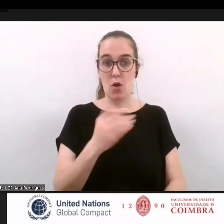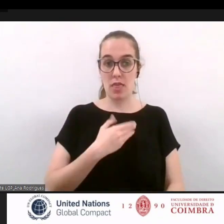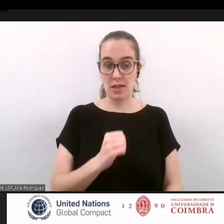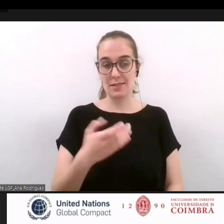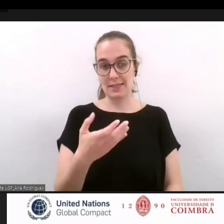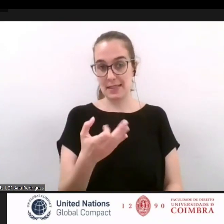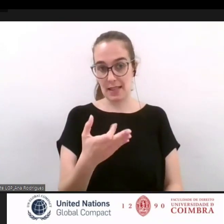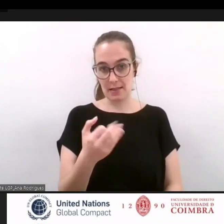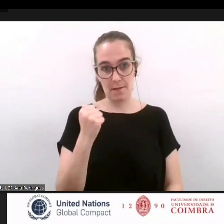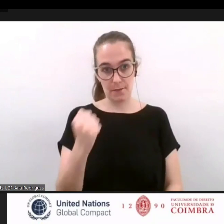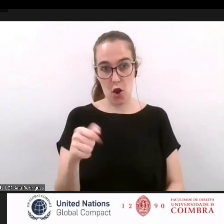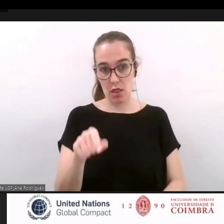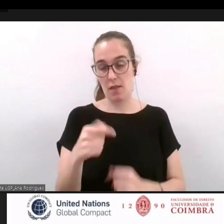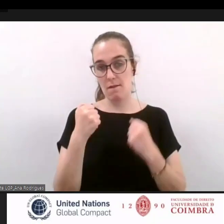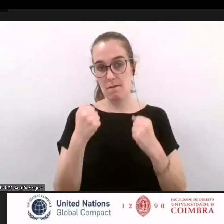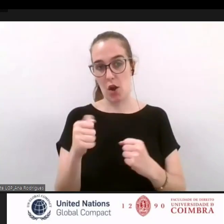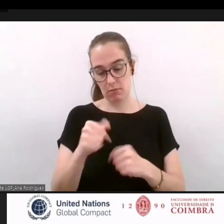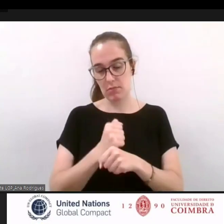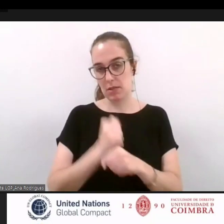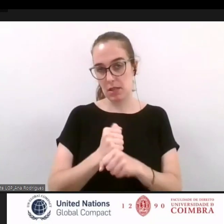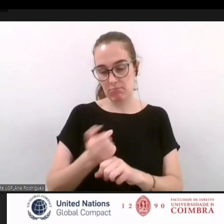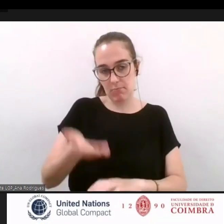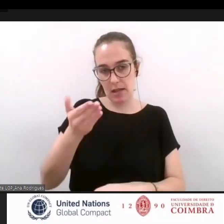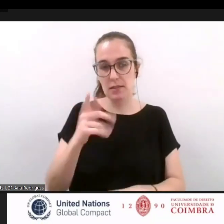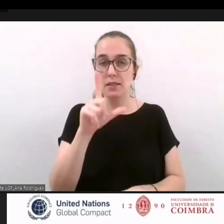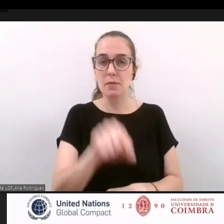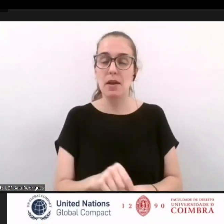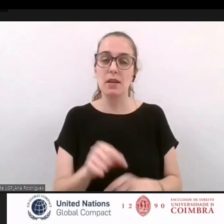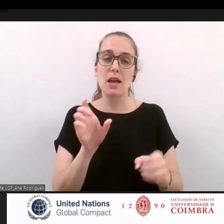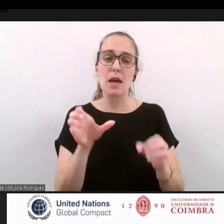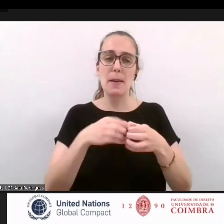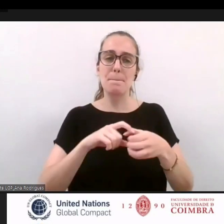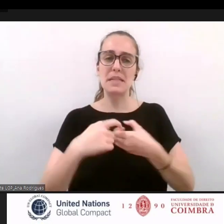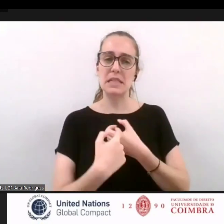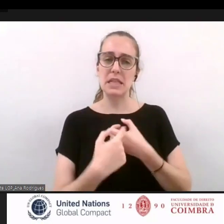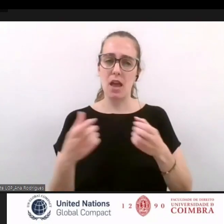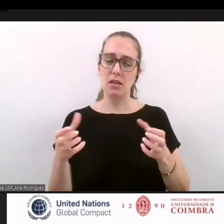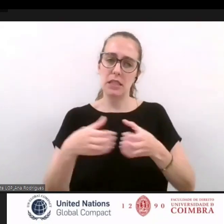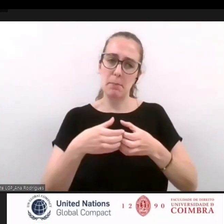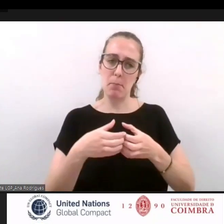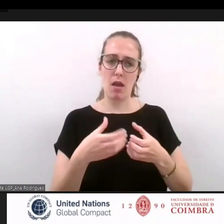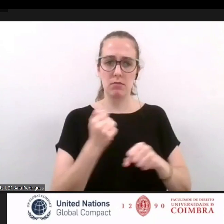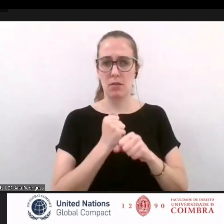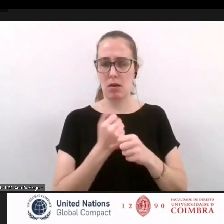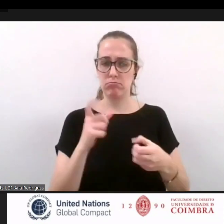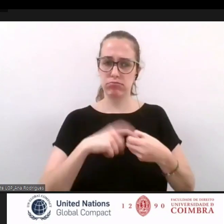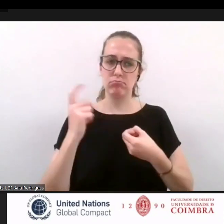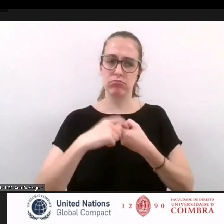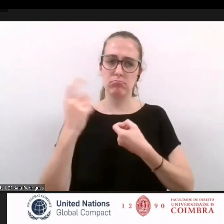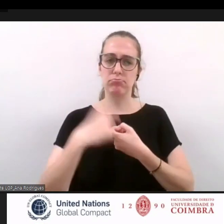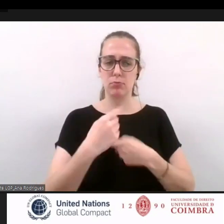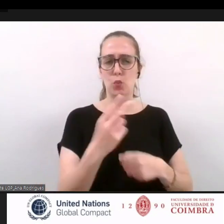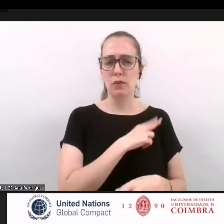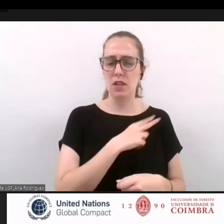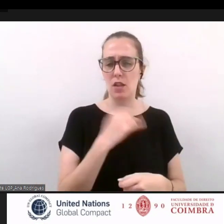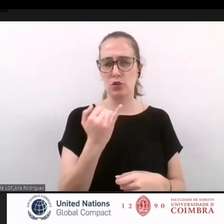17, temos trabalhado muito aí, e no foco nas parcerias colaborativas com universidades e outras instituições. Muito